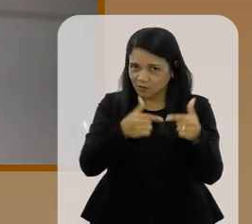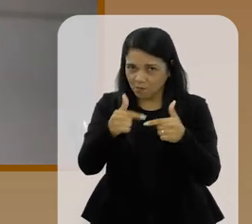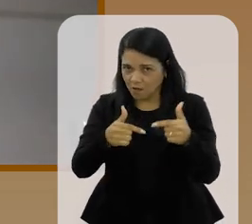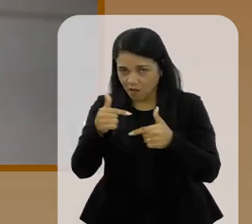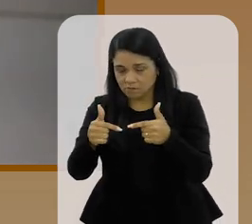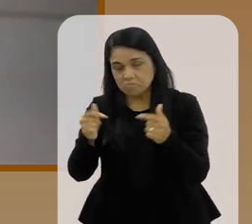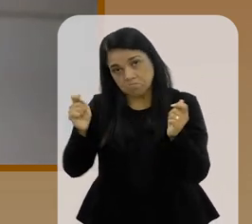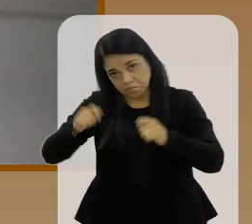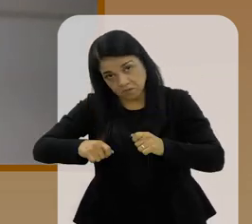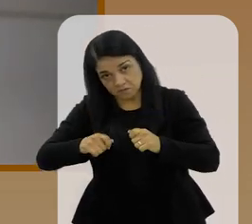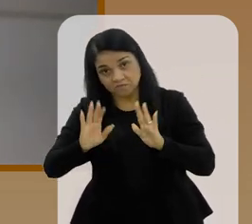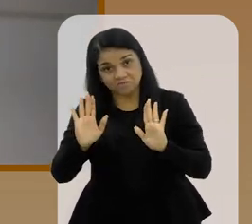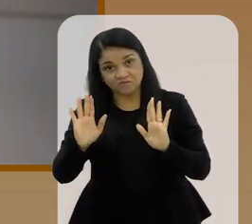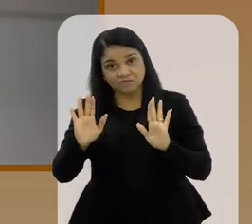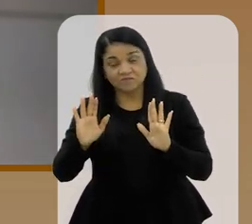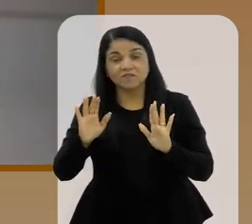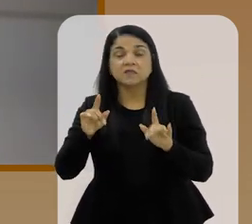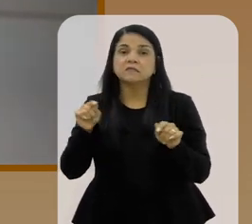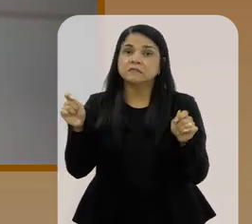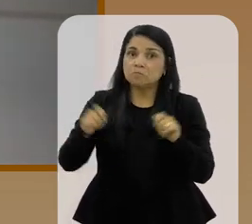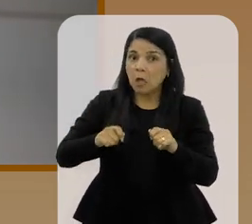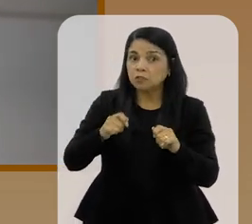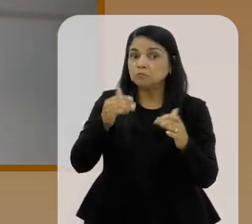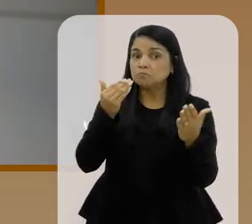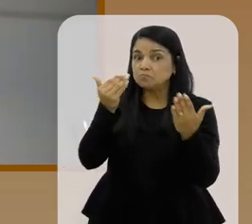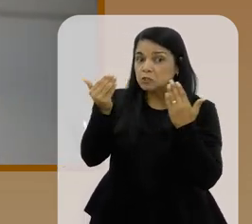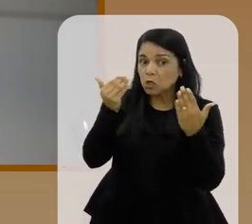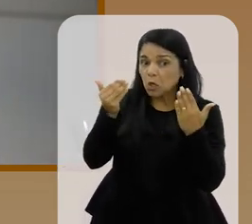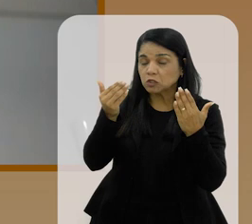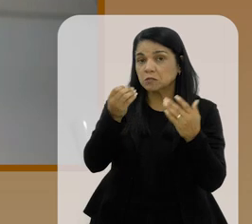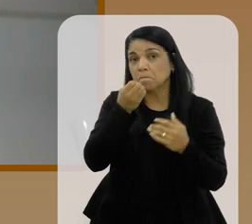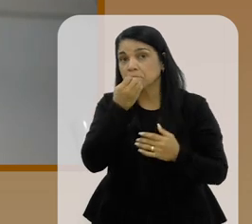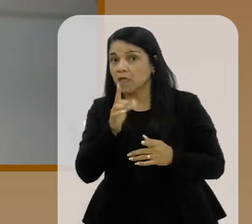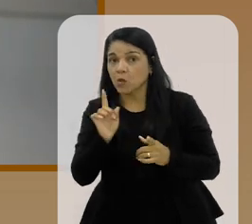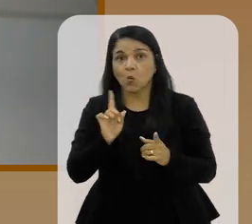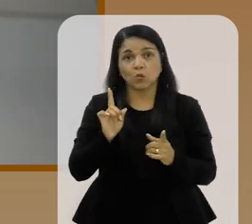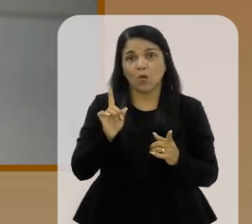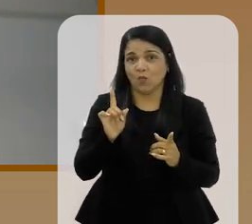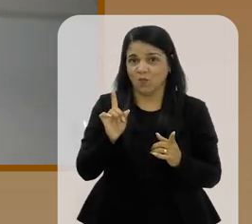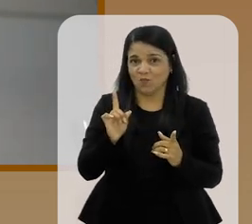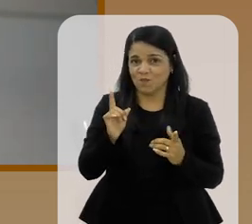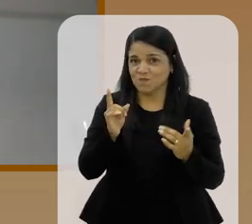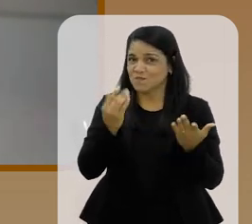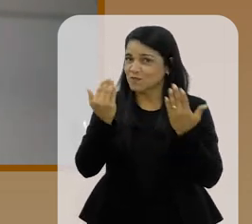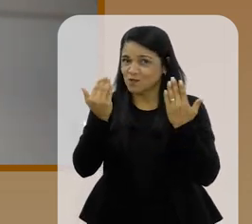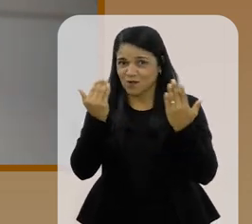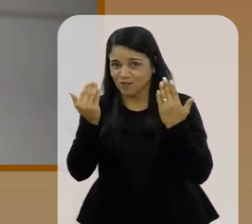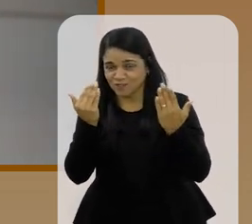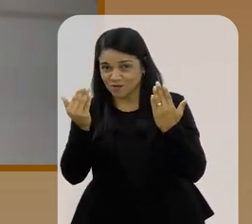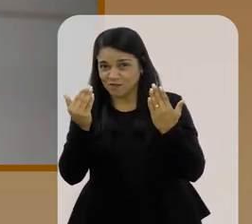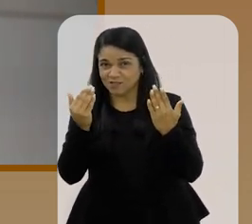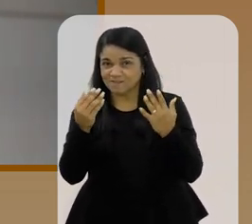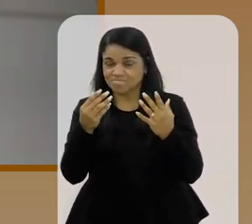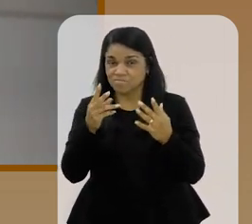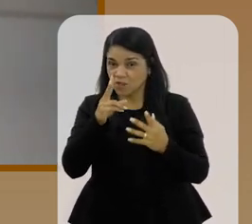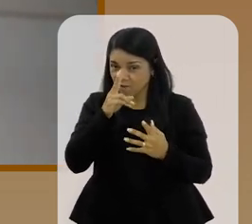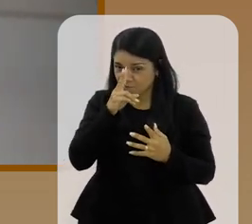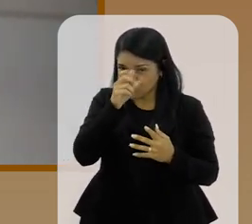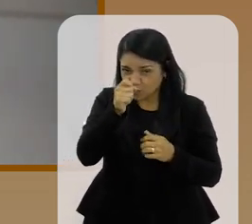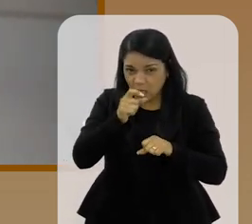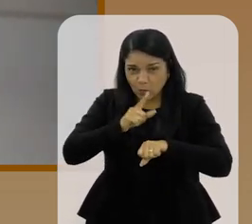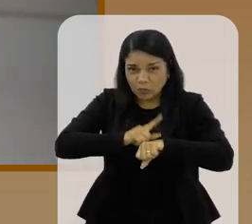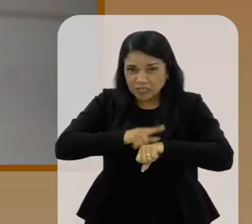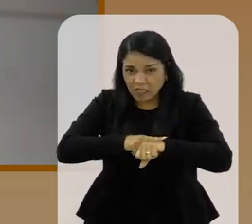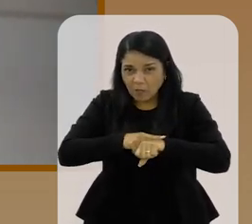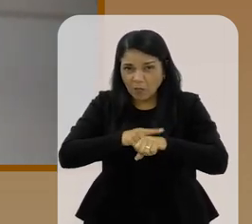ser considerados, e você faz o possível. E você pode lidar psicologicamente melhor ou pior, porque você não consegue forçar muito